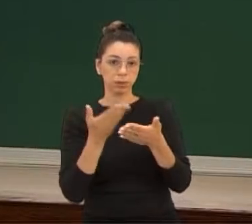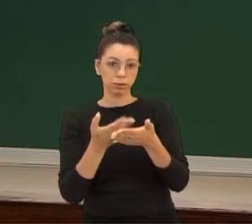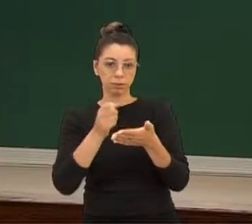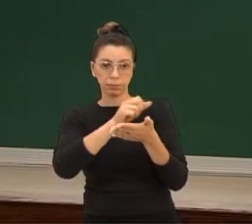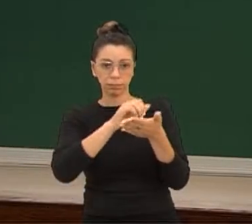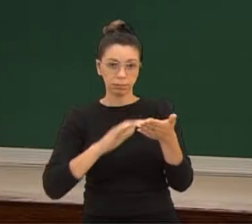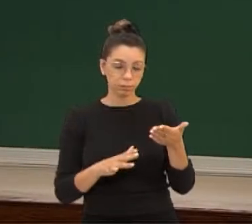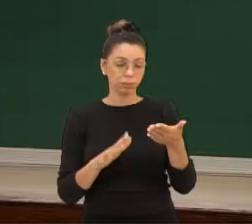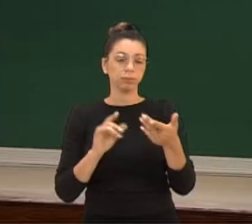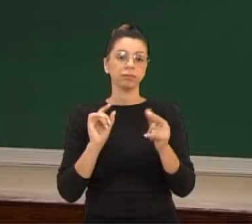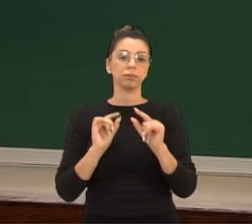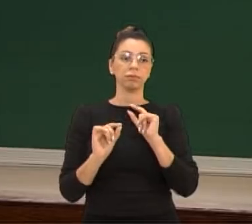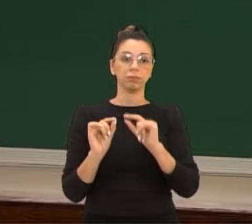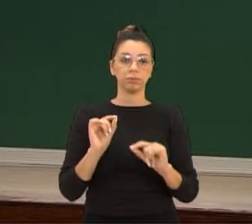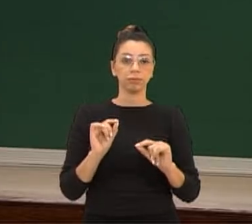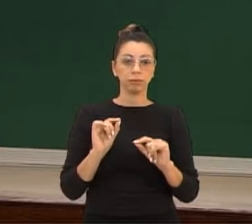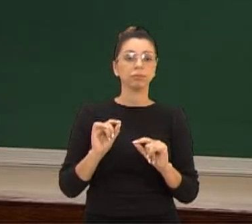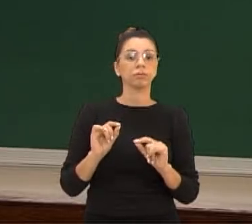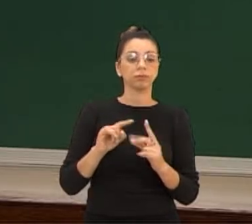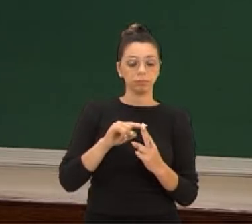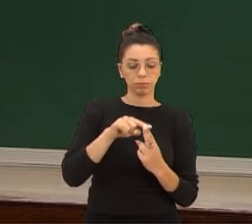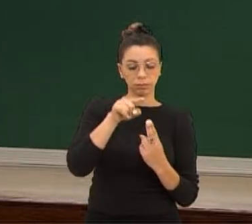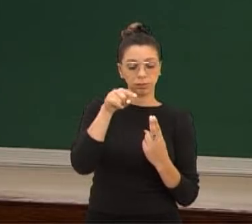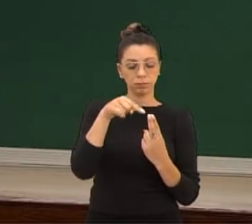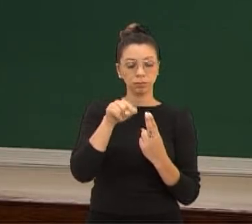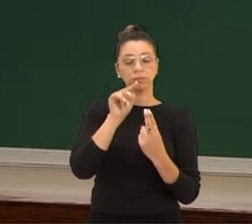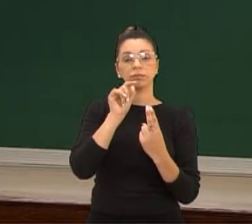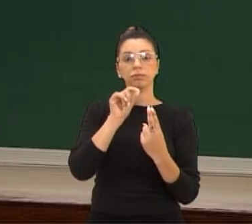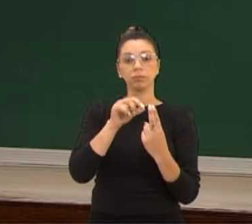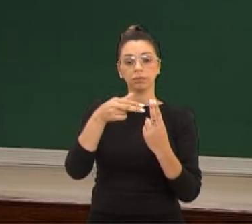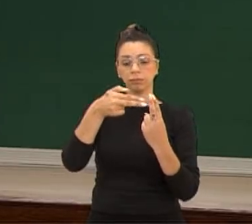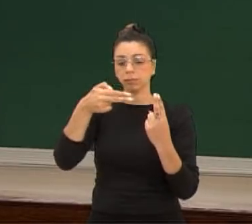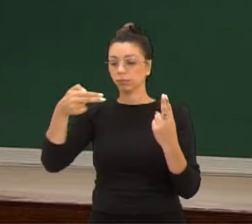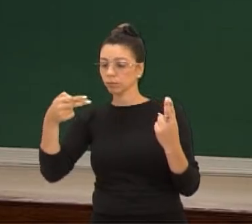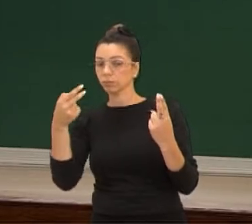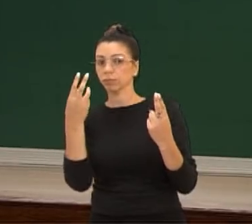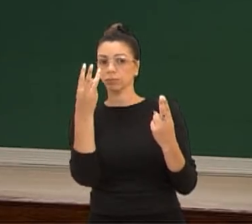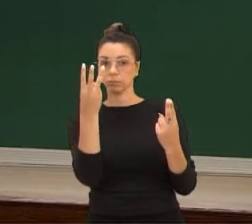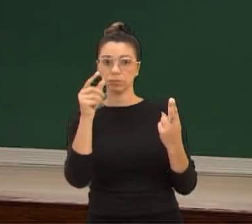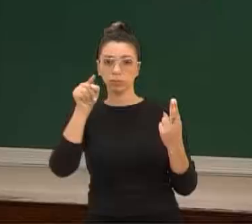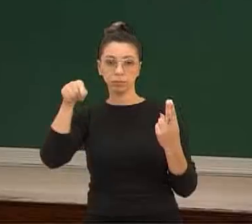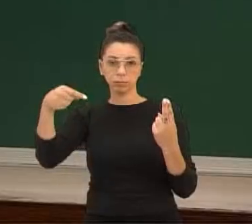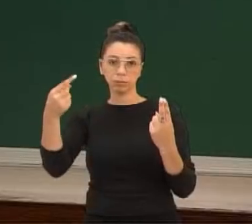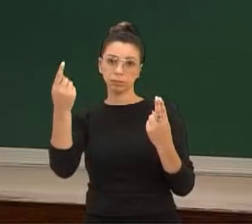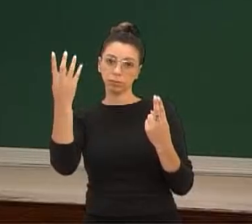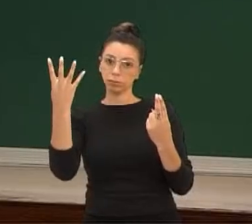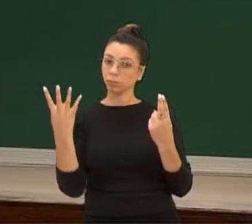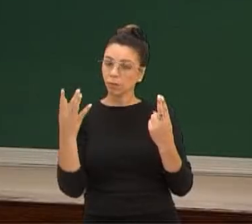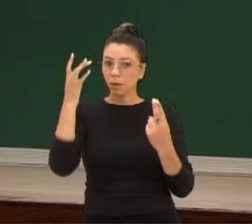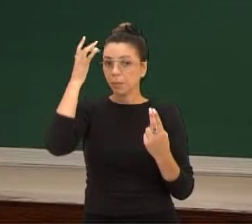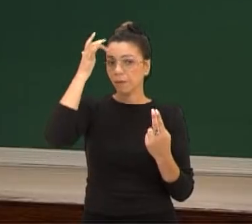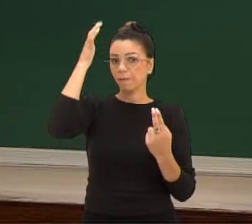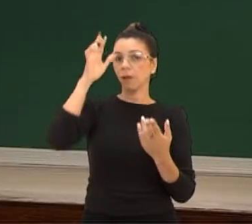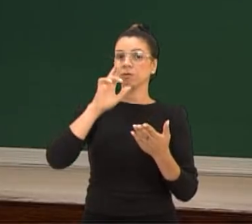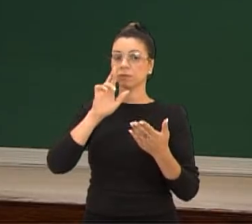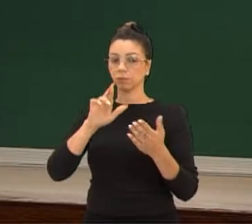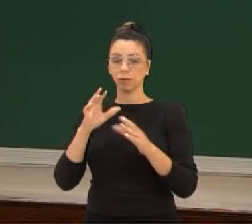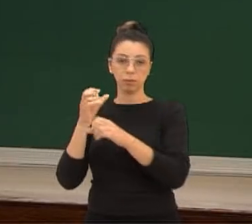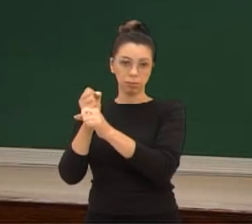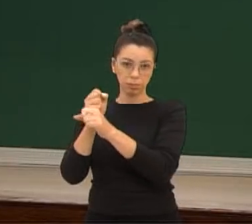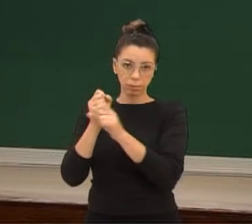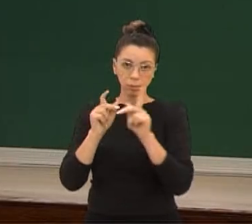aula, nós vamos adotar que o nosso π ele vai ser igual a 3,14 para facilitar os nossos